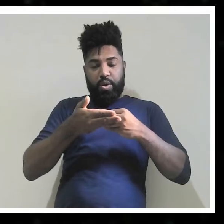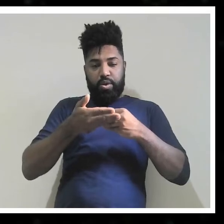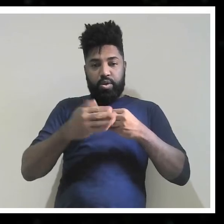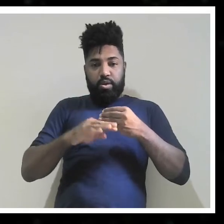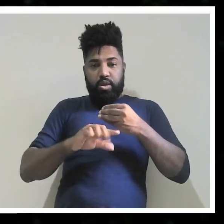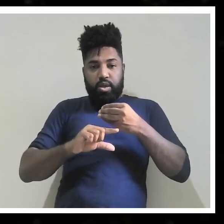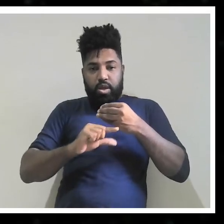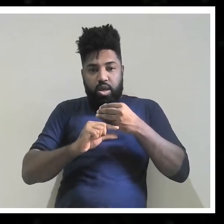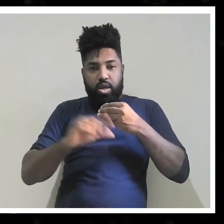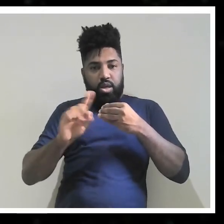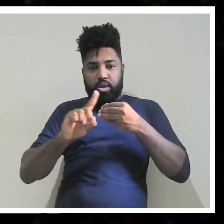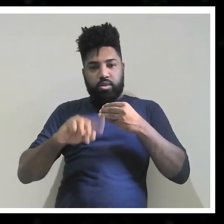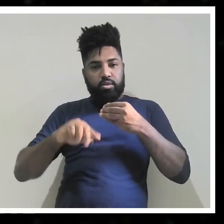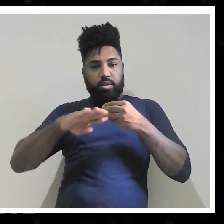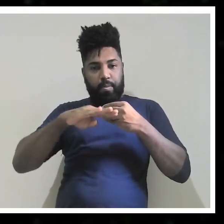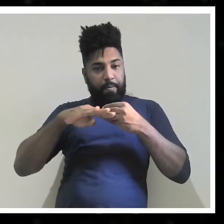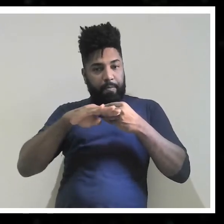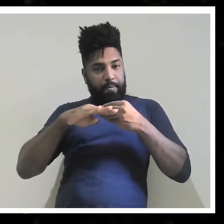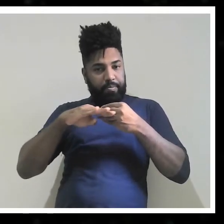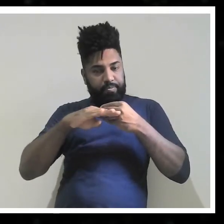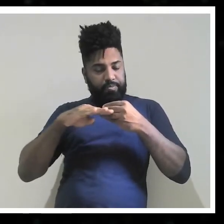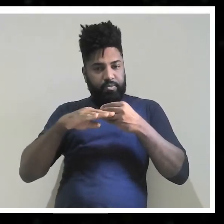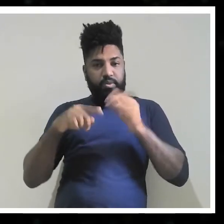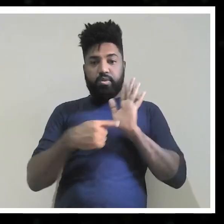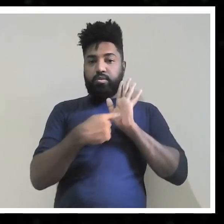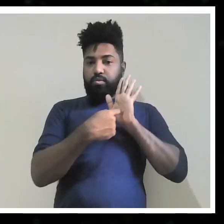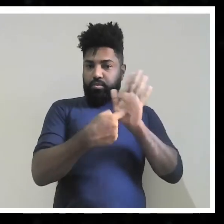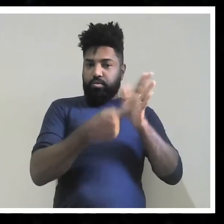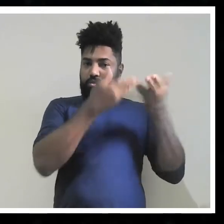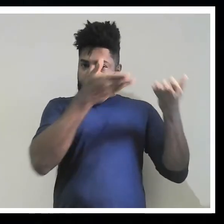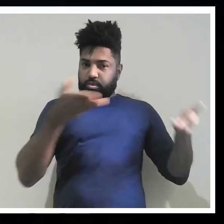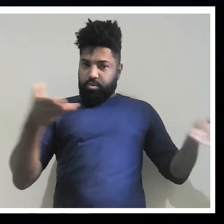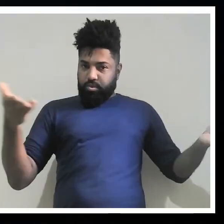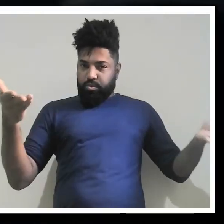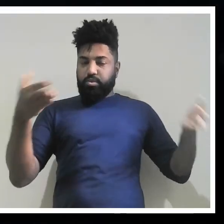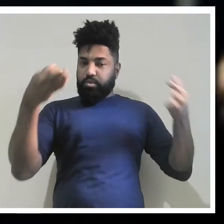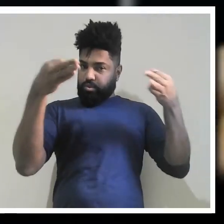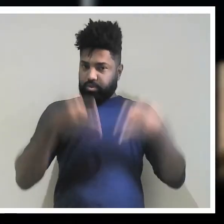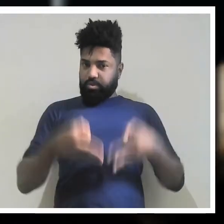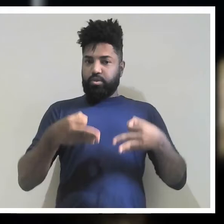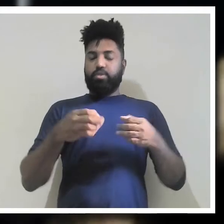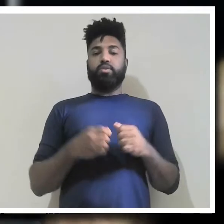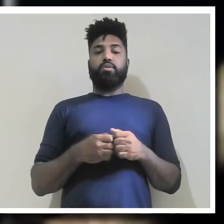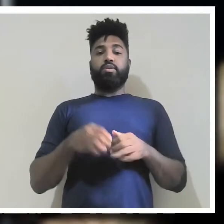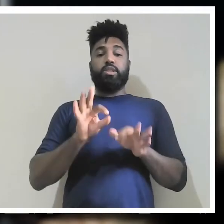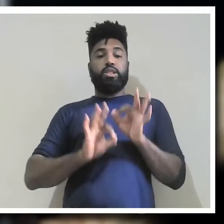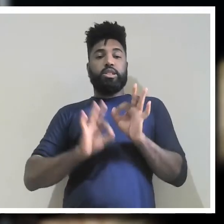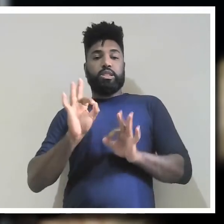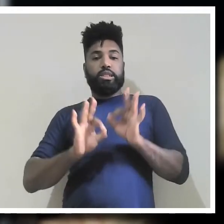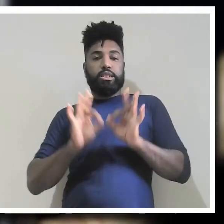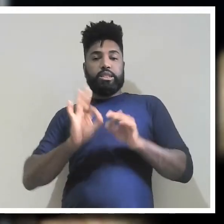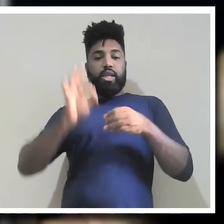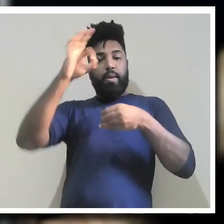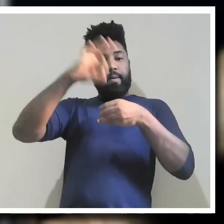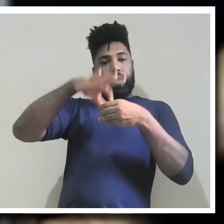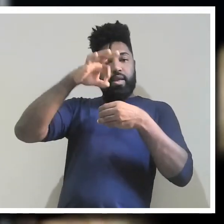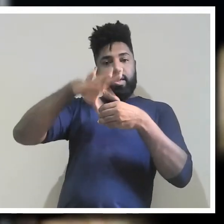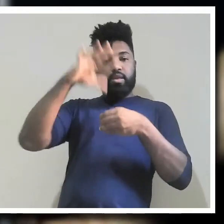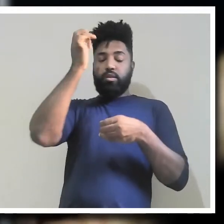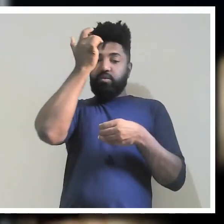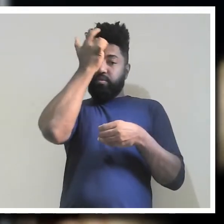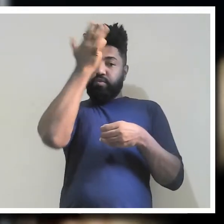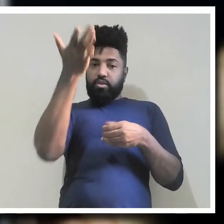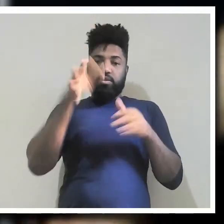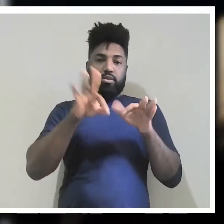essas dobraduras. Assim como a gente está mostrando aqui, seria o ideal. Bom, e aqui nós montamos o sistema de filtração simples, colocamos